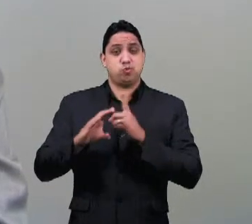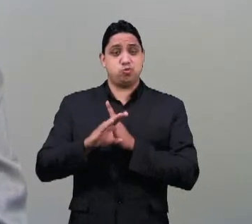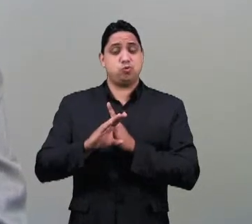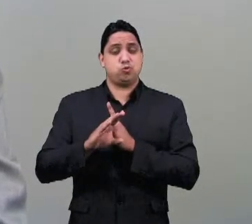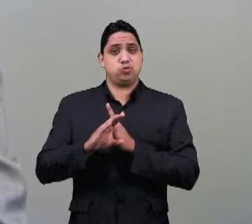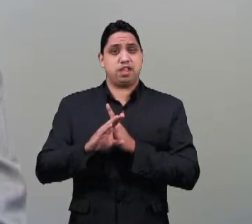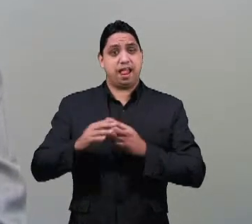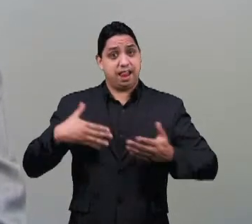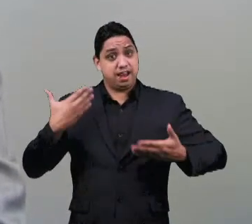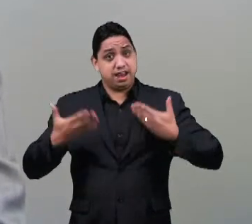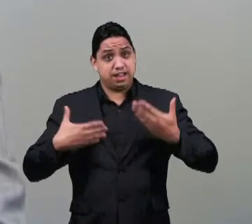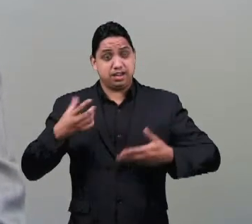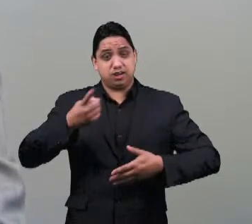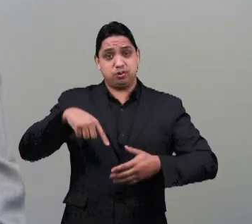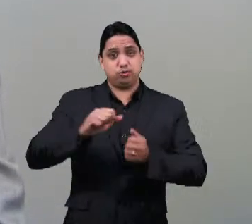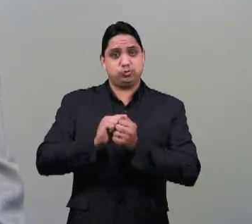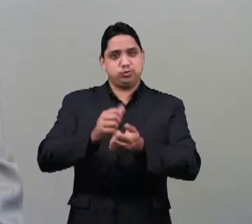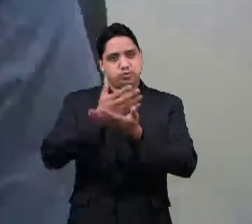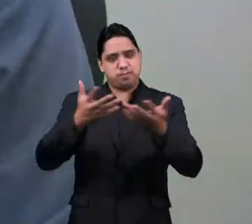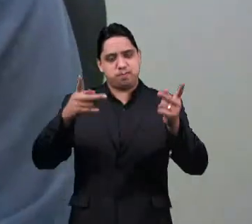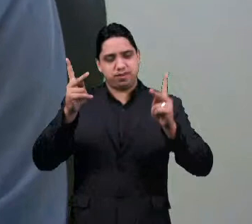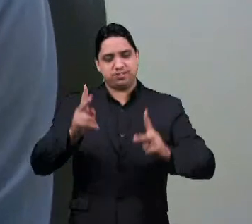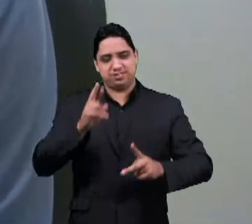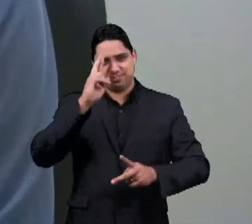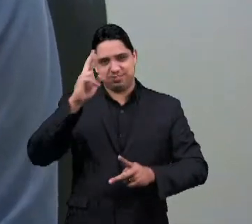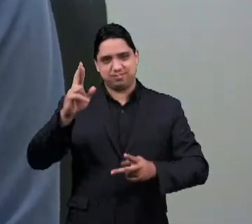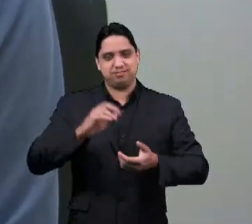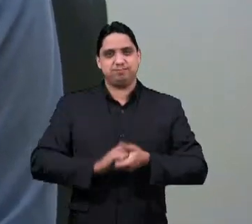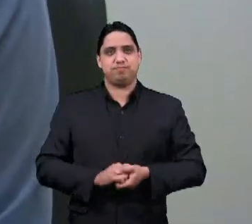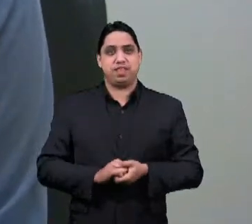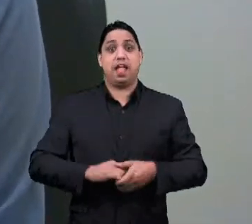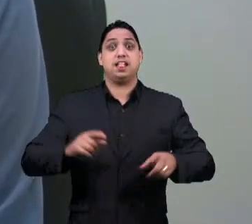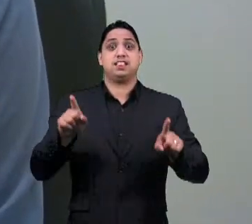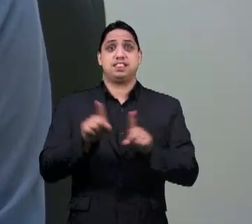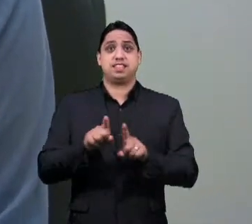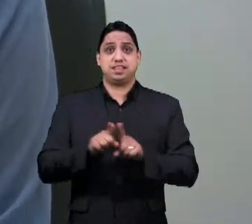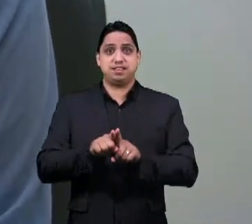alegria estarmos juntos. Paz do Senhor a todos. Amém. Também conosco,